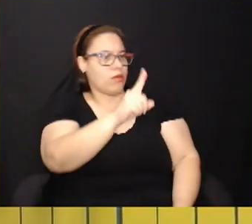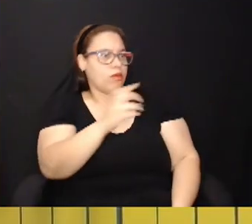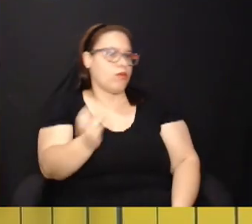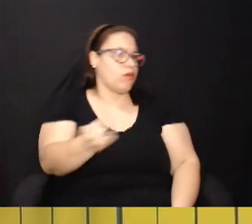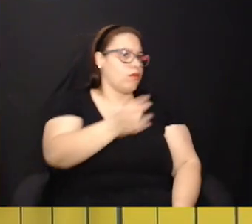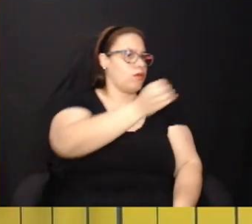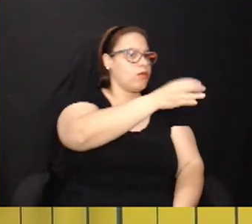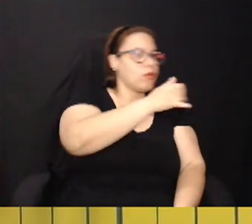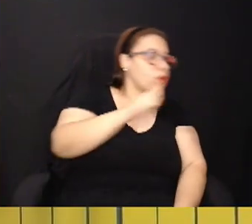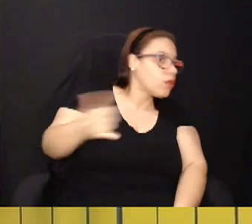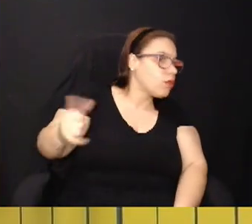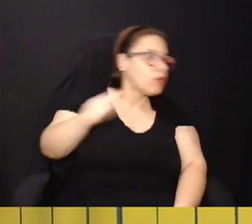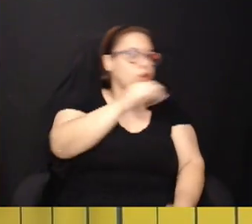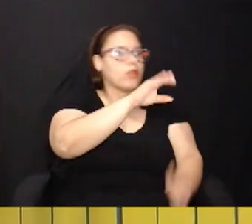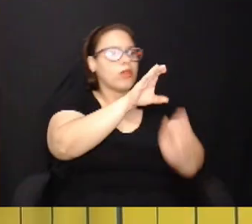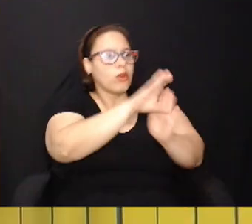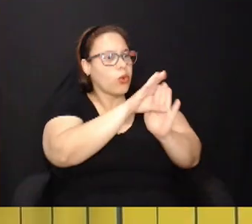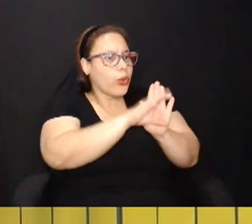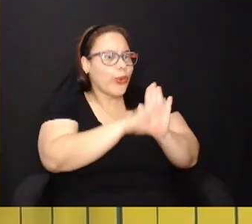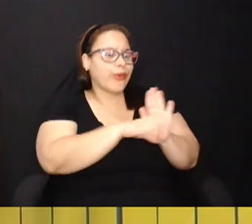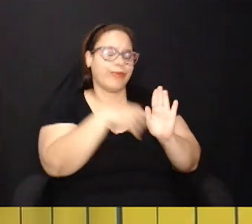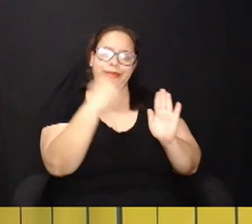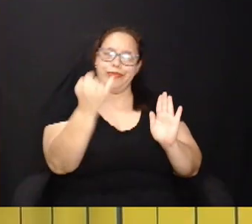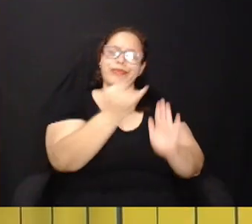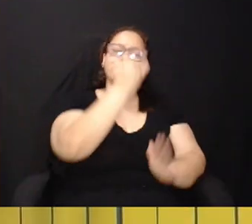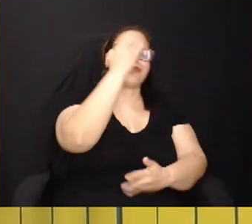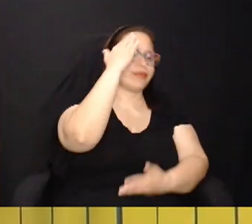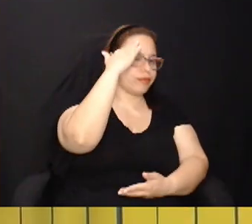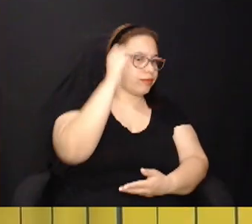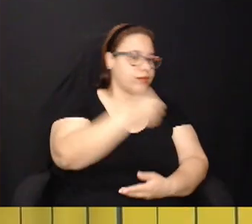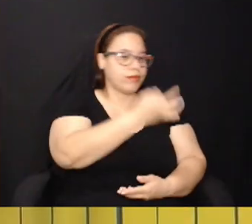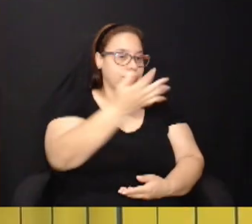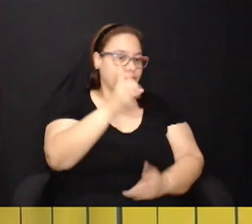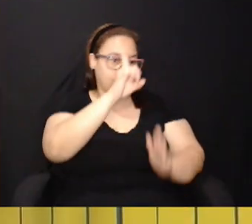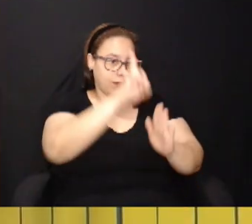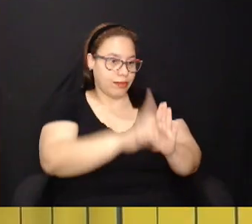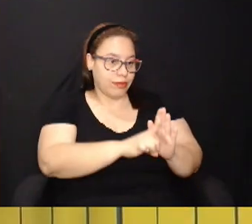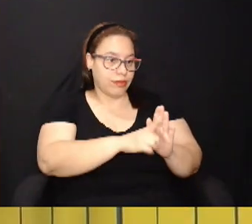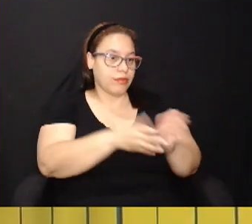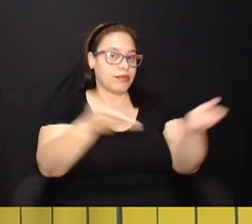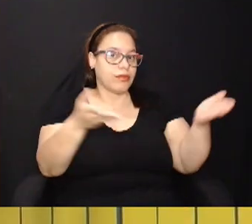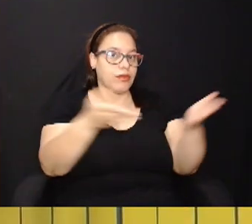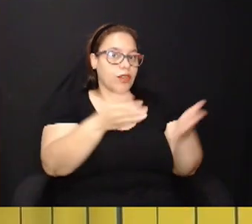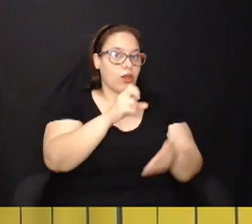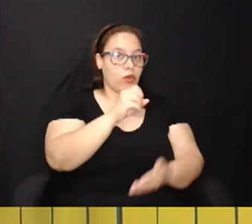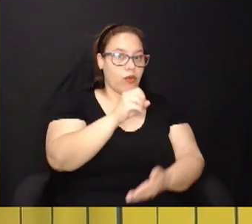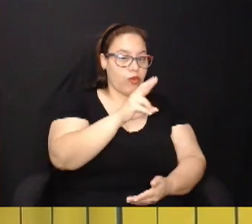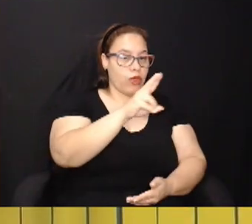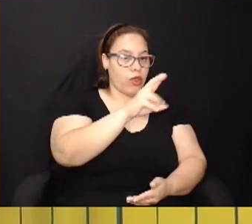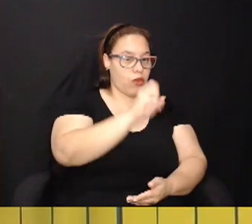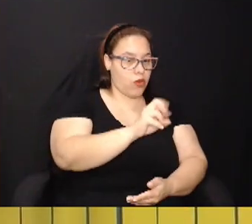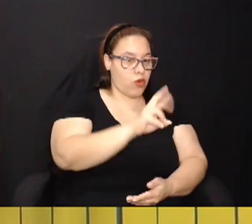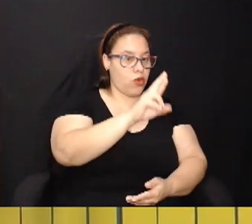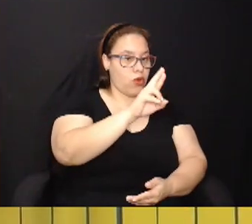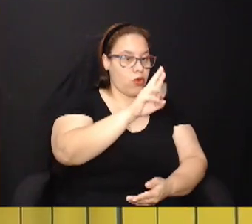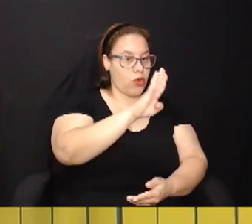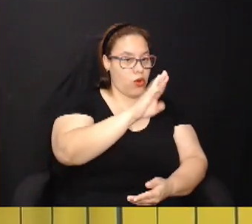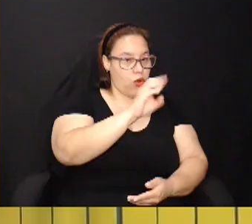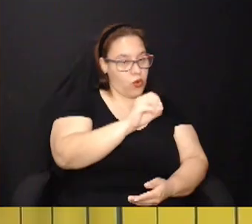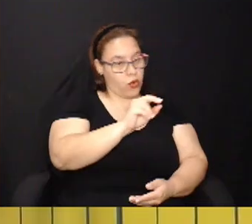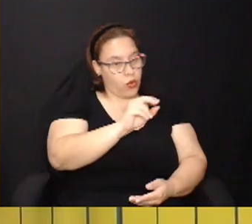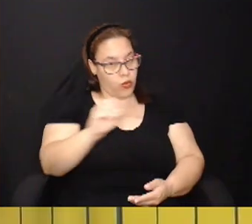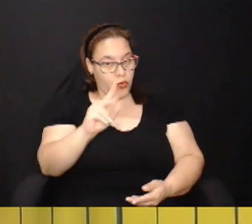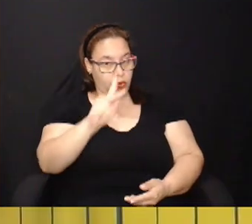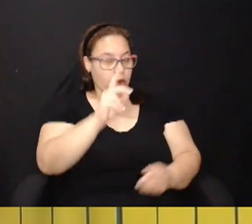aí programado, é importante saber qual é o seu direito. Agora, overbooking. E aí? Muita promoção,